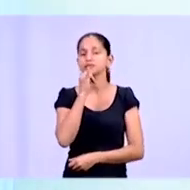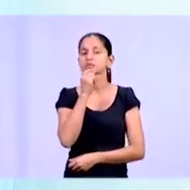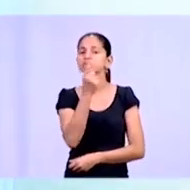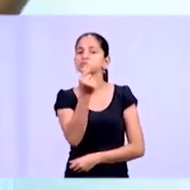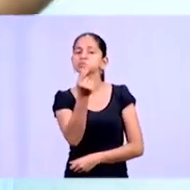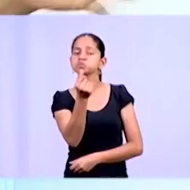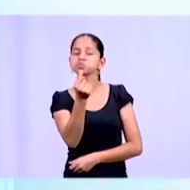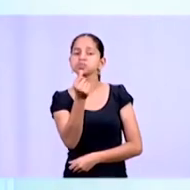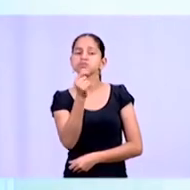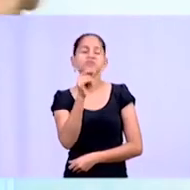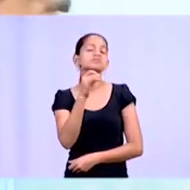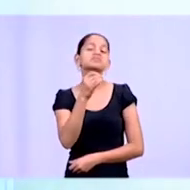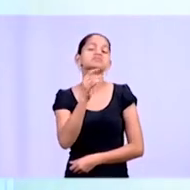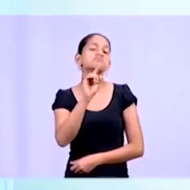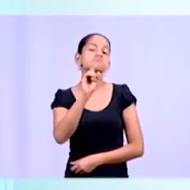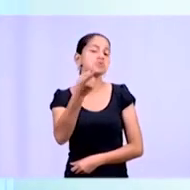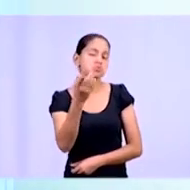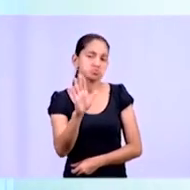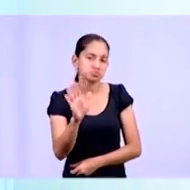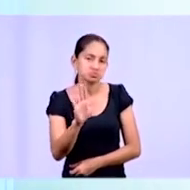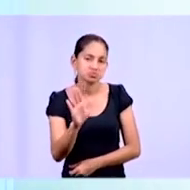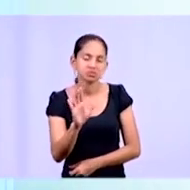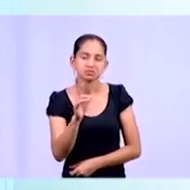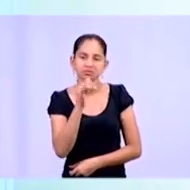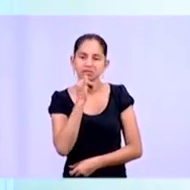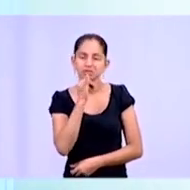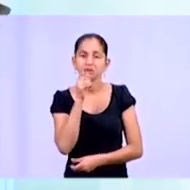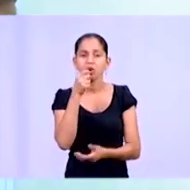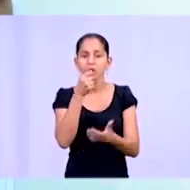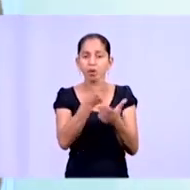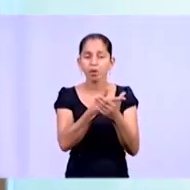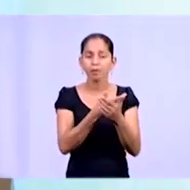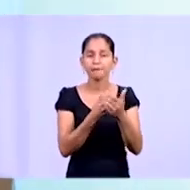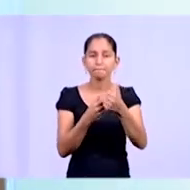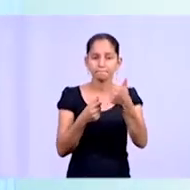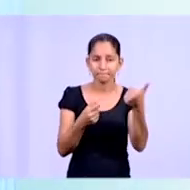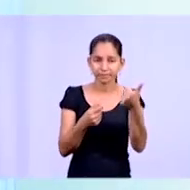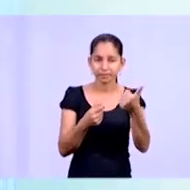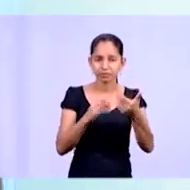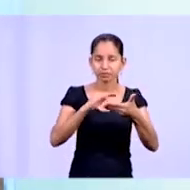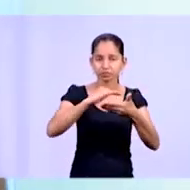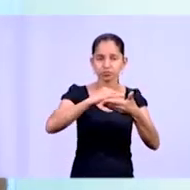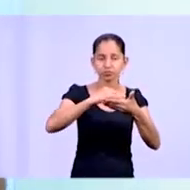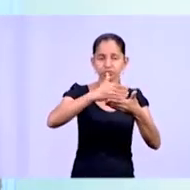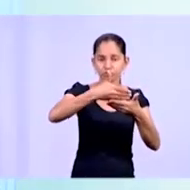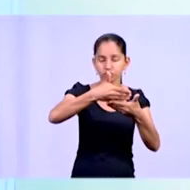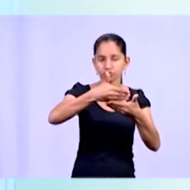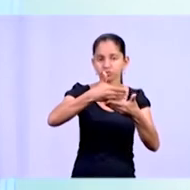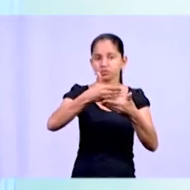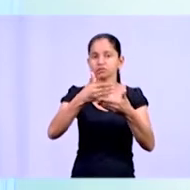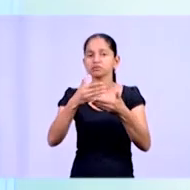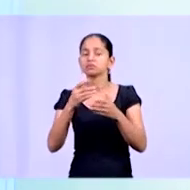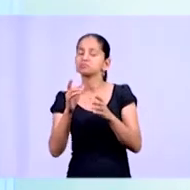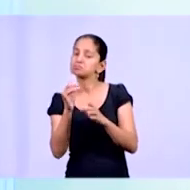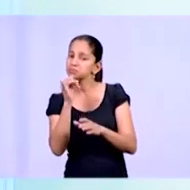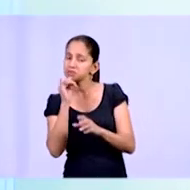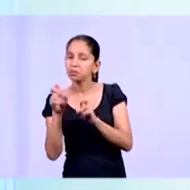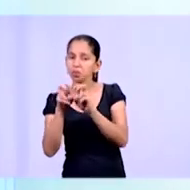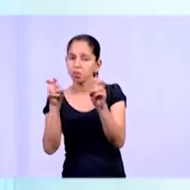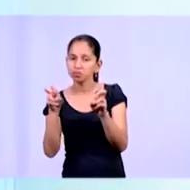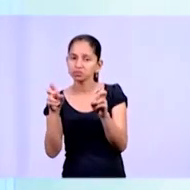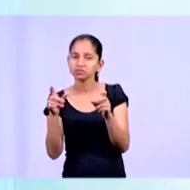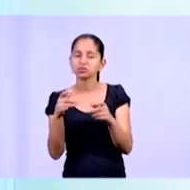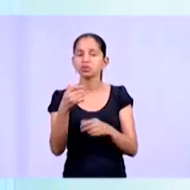de dinheiro, vamos colocar aí R$1.000, né? O que você compraria primeiro? Você compraria um notebook, um computador desktop na sua casa,